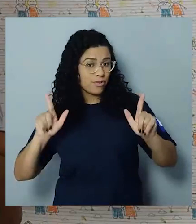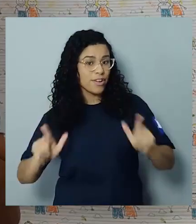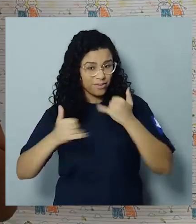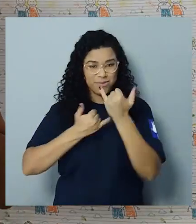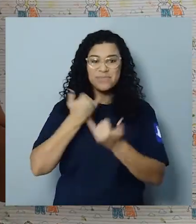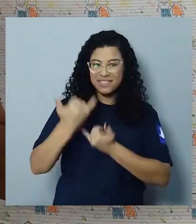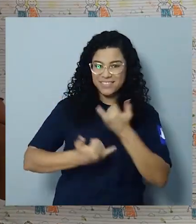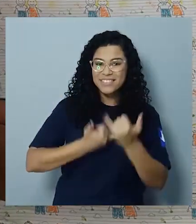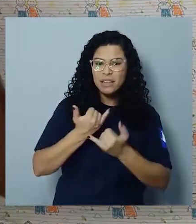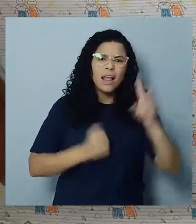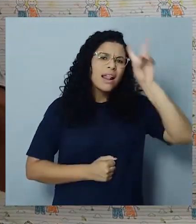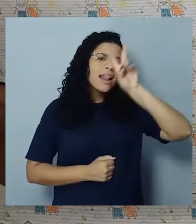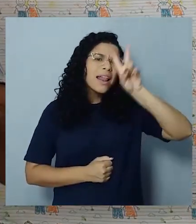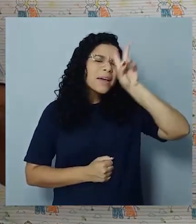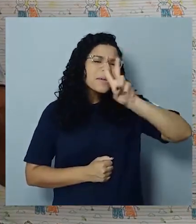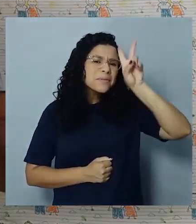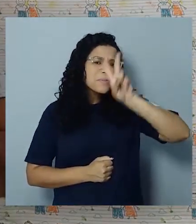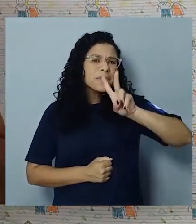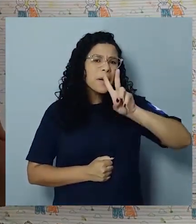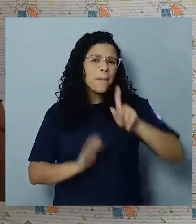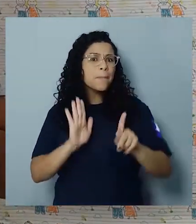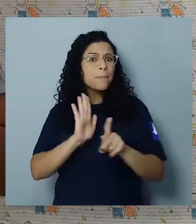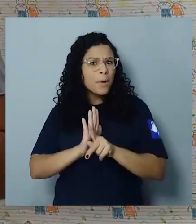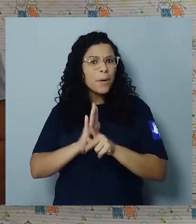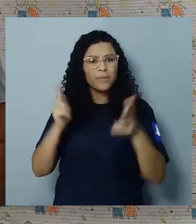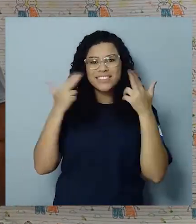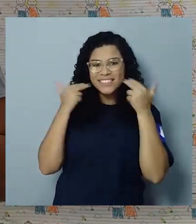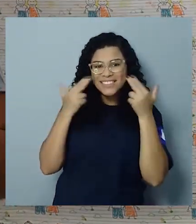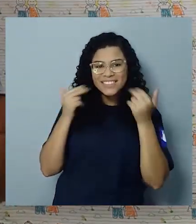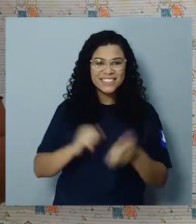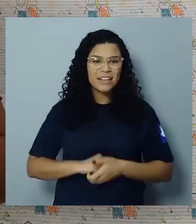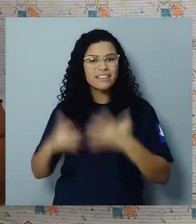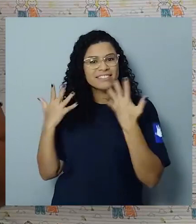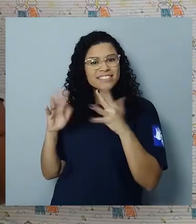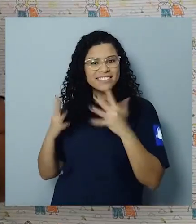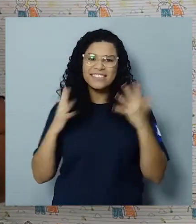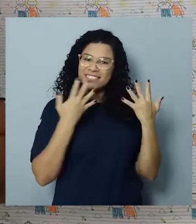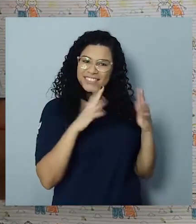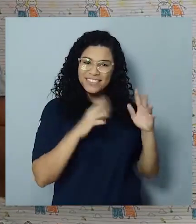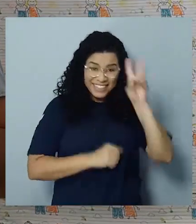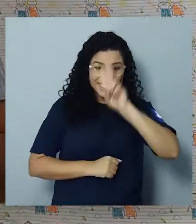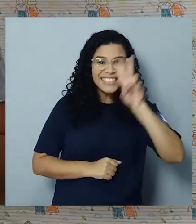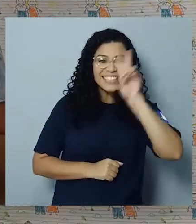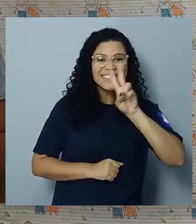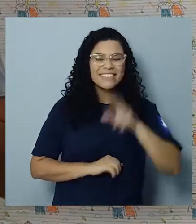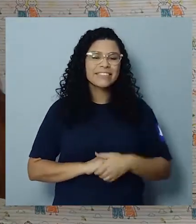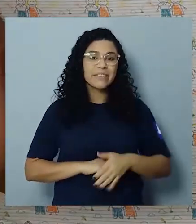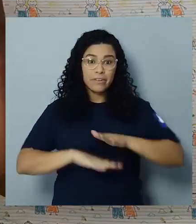maneira um pouco diferente lembrando aquela brincadeira de origem indígena a Anna Anna a Anna